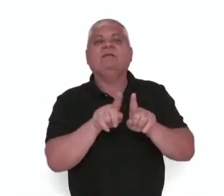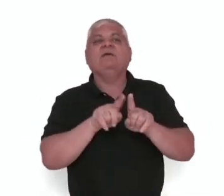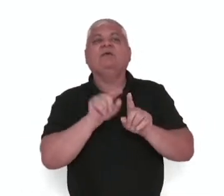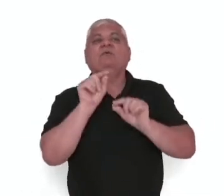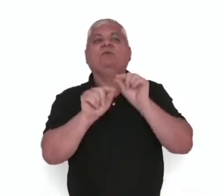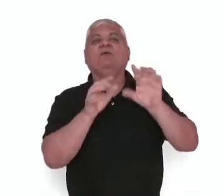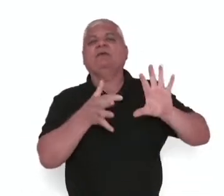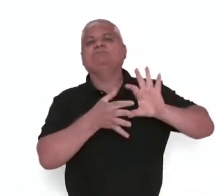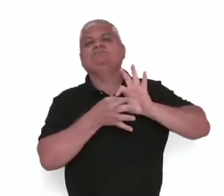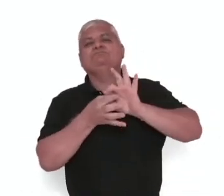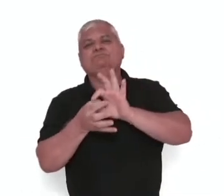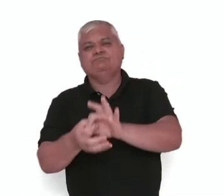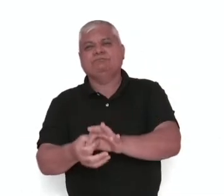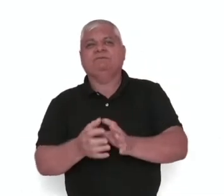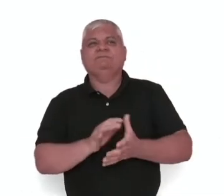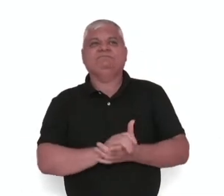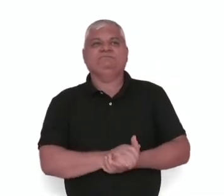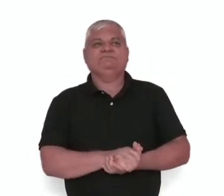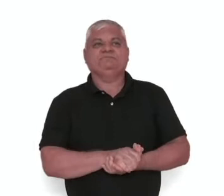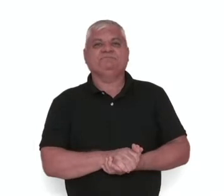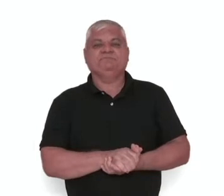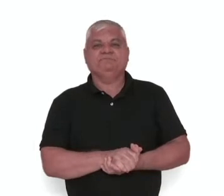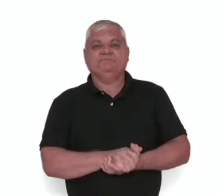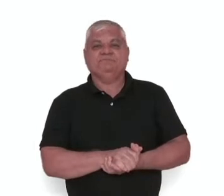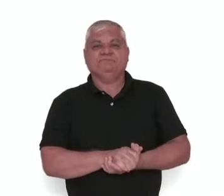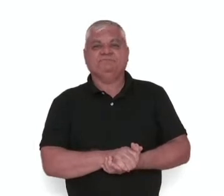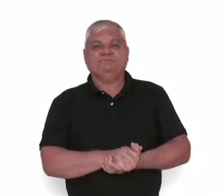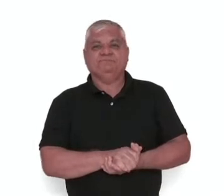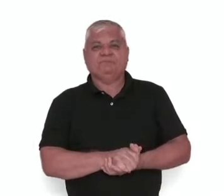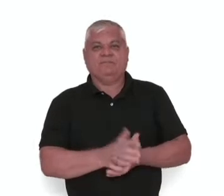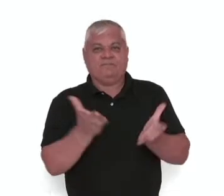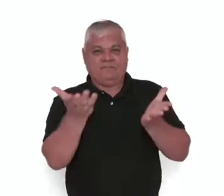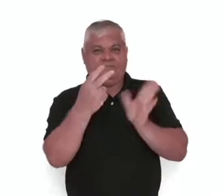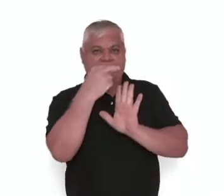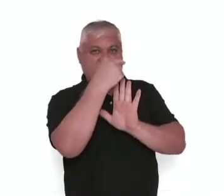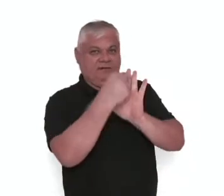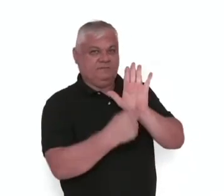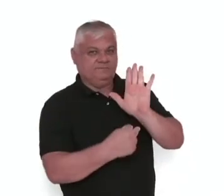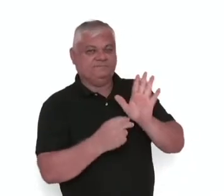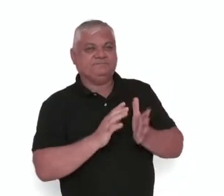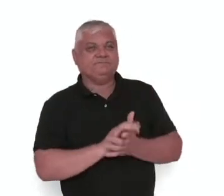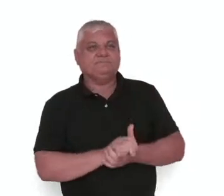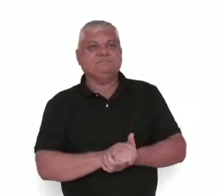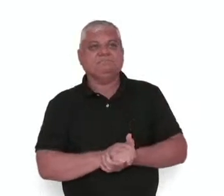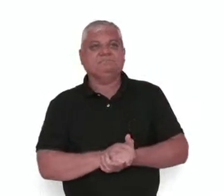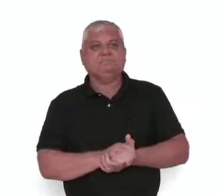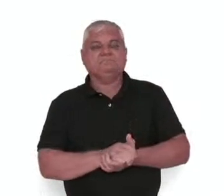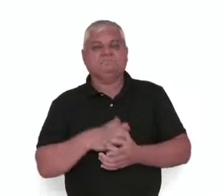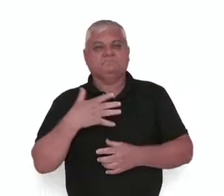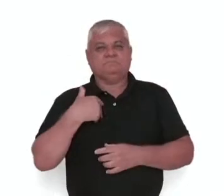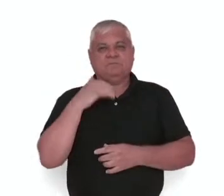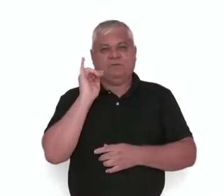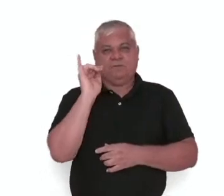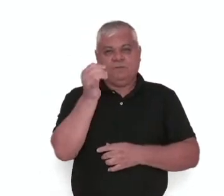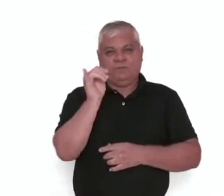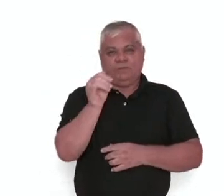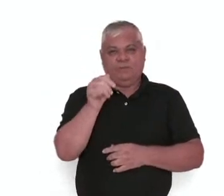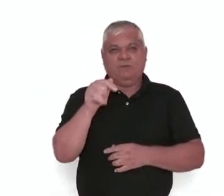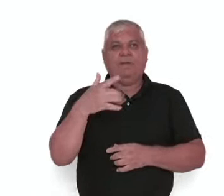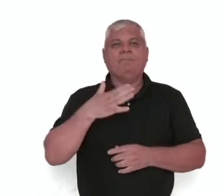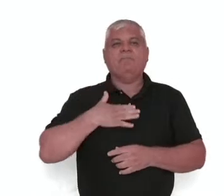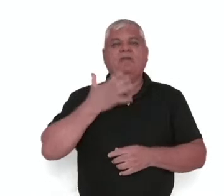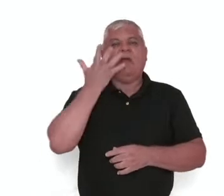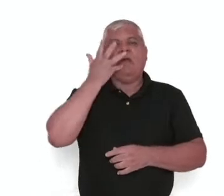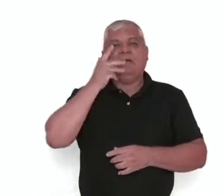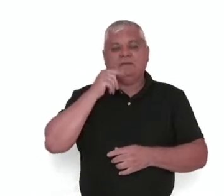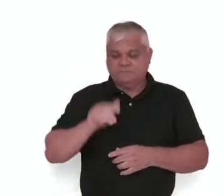sucessão de acontecimentos. Então, vamos começar aqui a leitura. Vou contar um pouco da minha